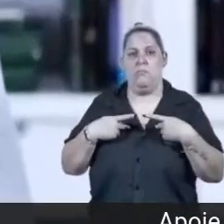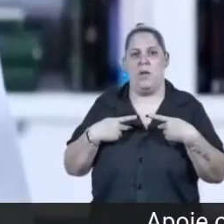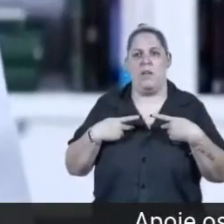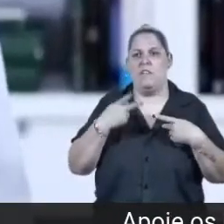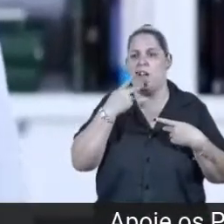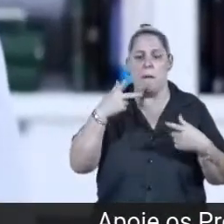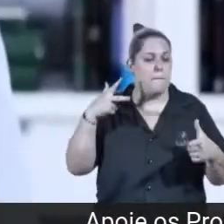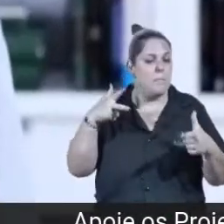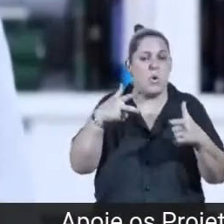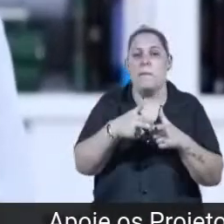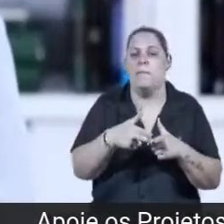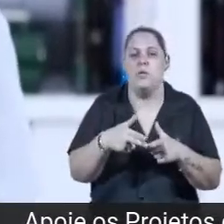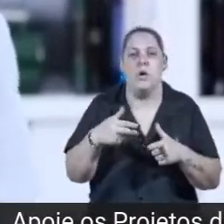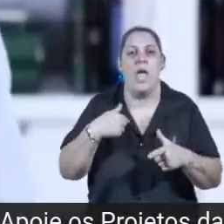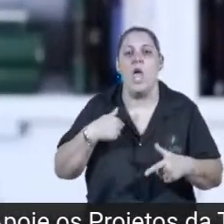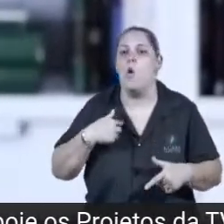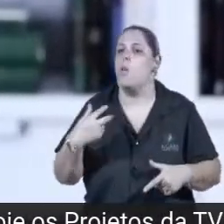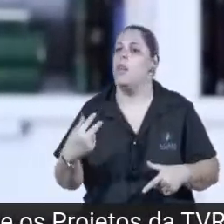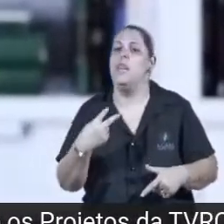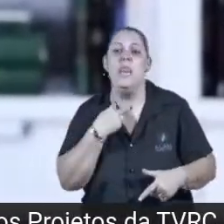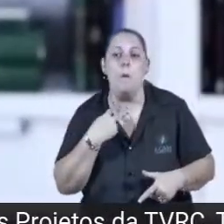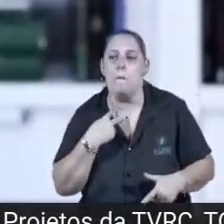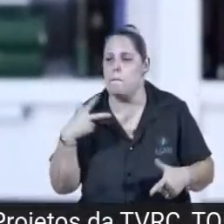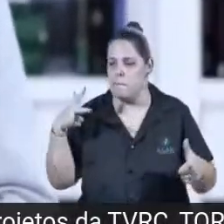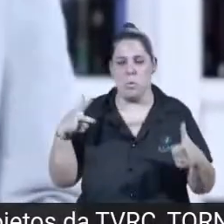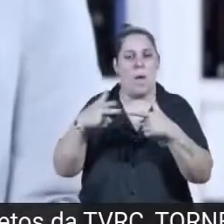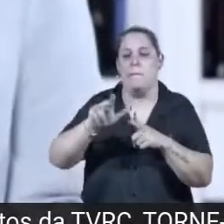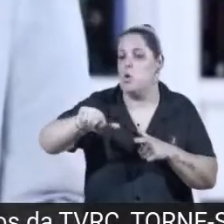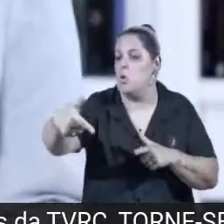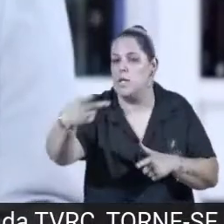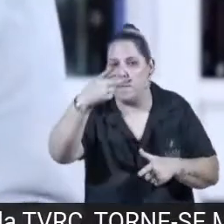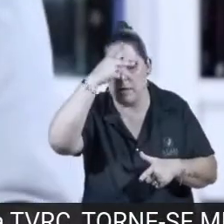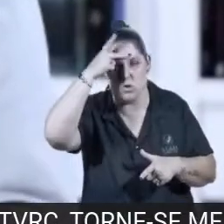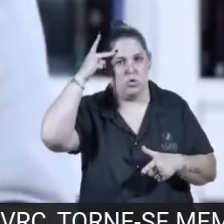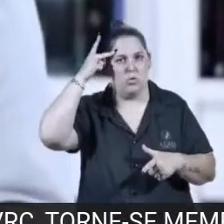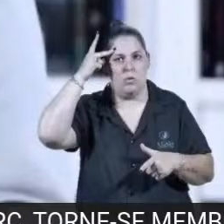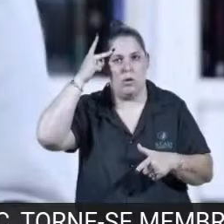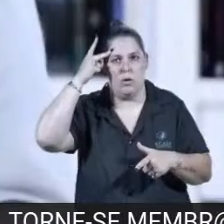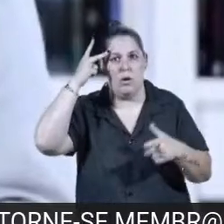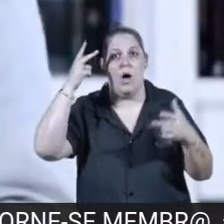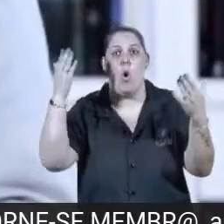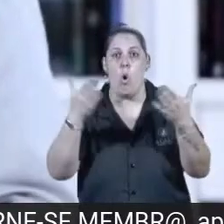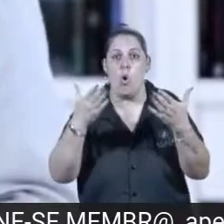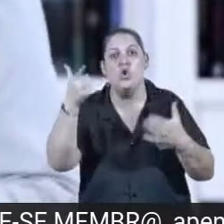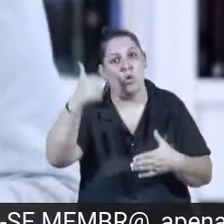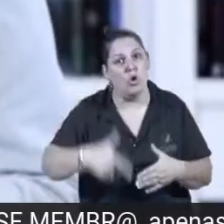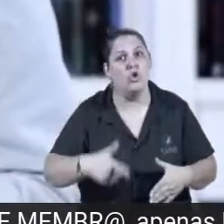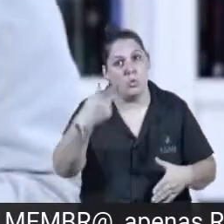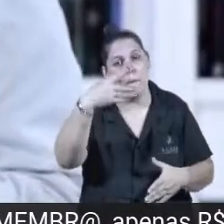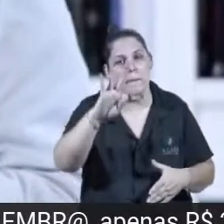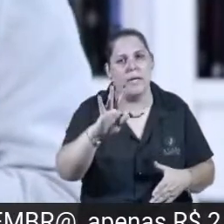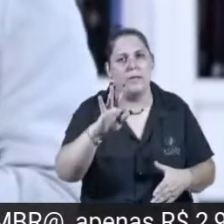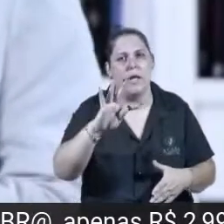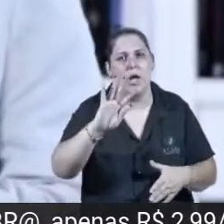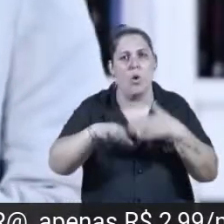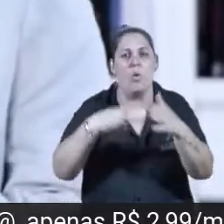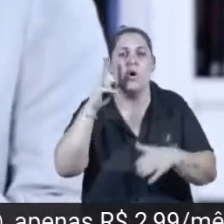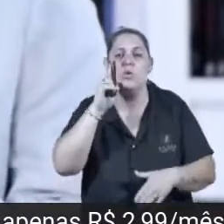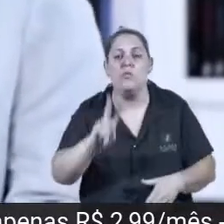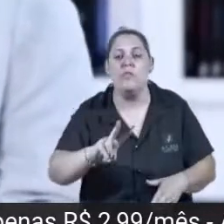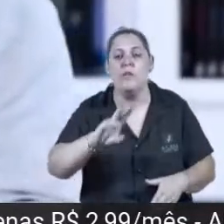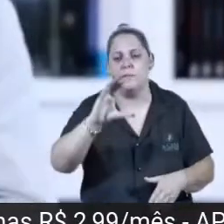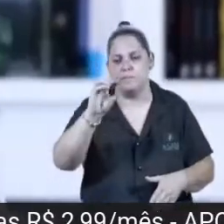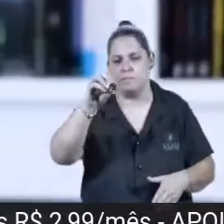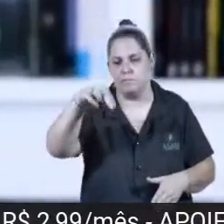proibido proibir. Isso permeia até hoje o comportamento do PT. Eu, quando via você atuando